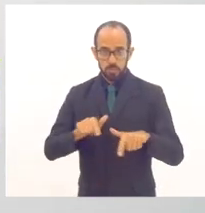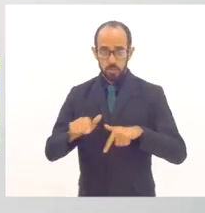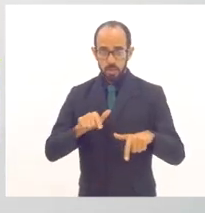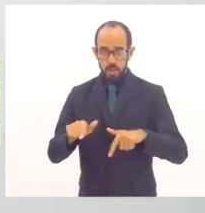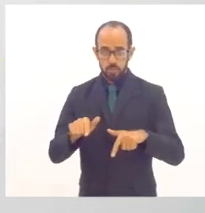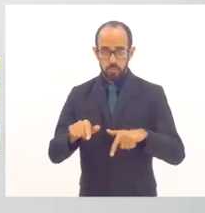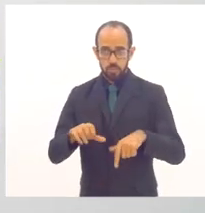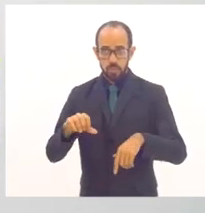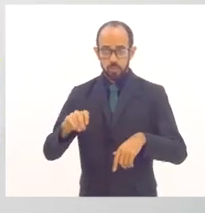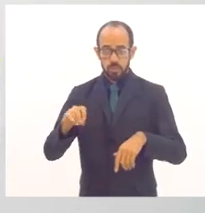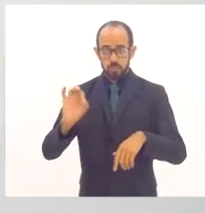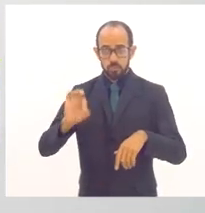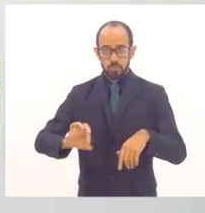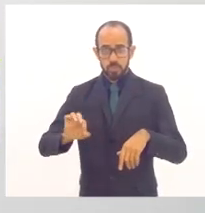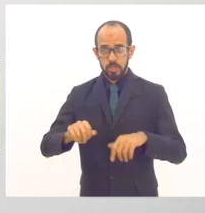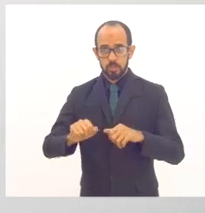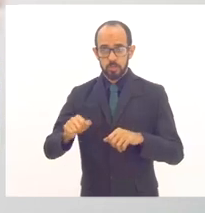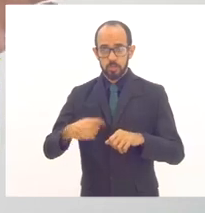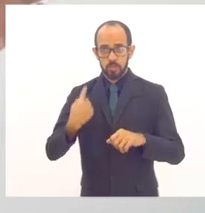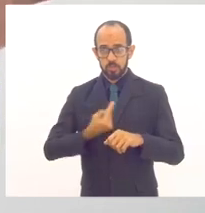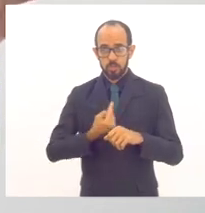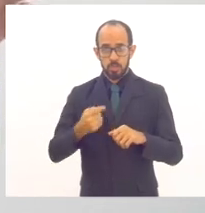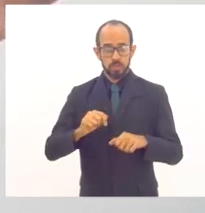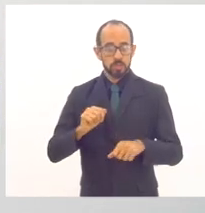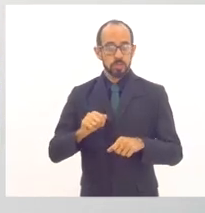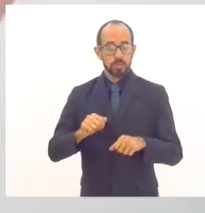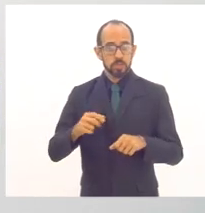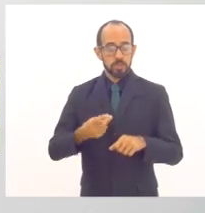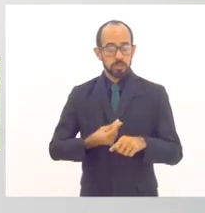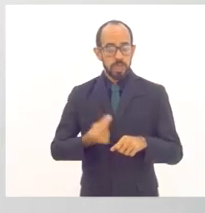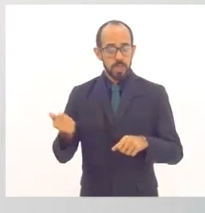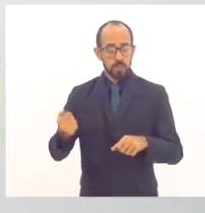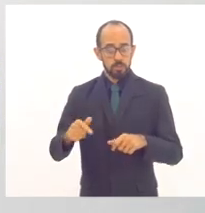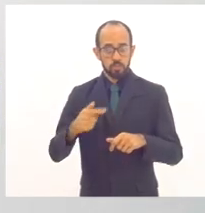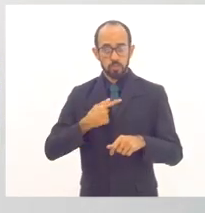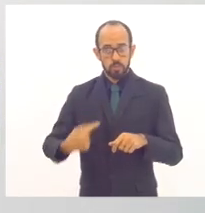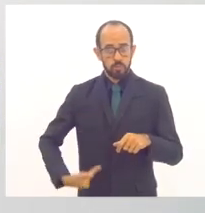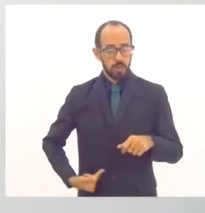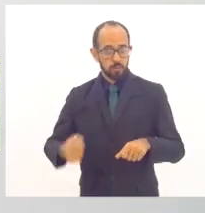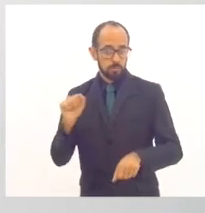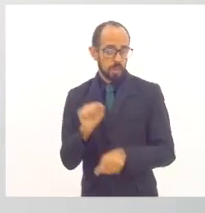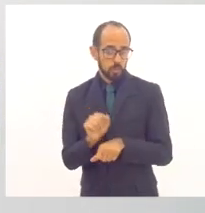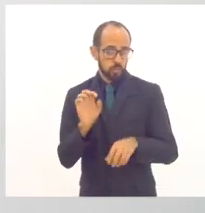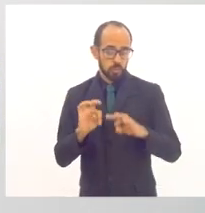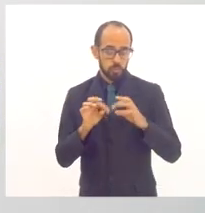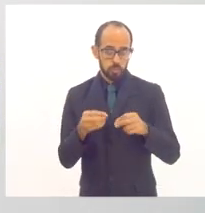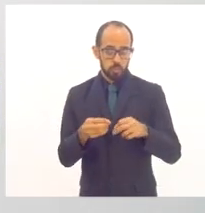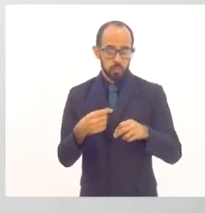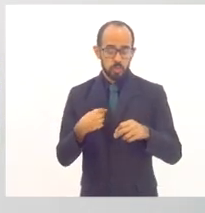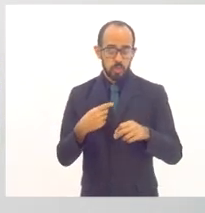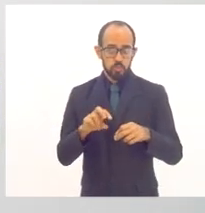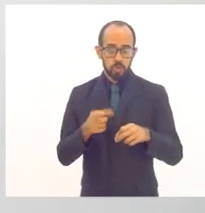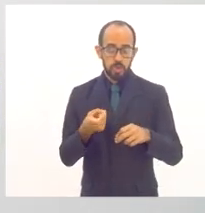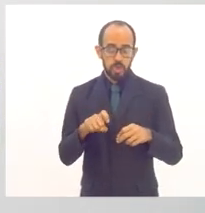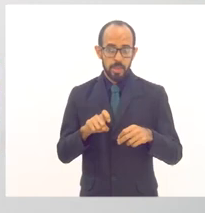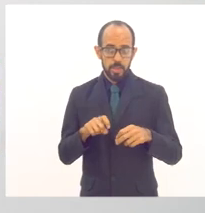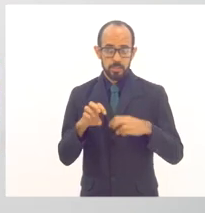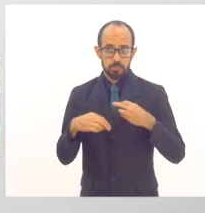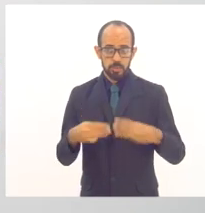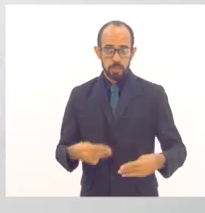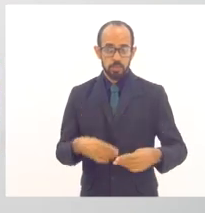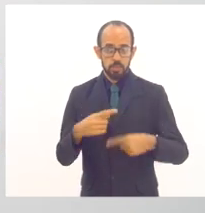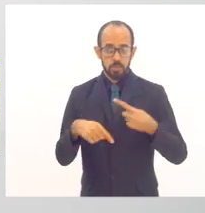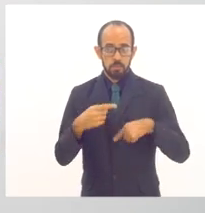desses projetos, a gente saiu do governo há 8 anos, foram interrompidos. Eu sou completamente contra isso. Eu fui ministro depois da Marina